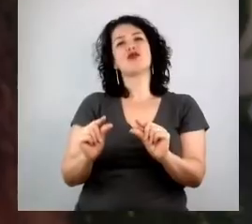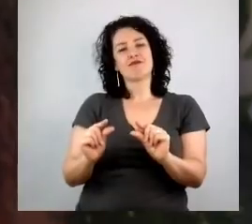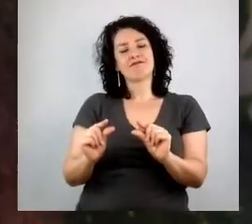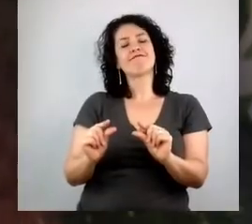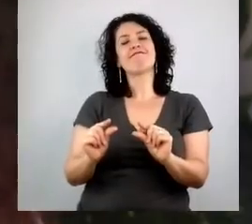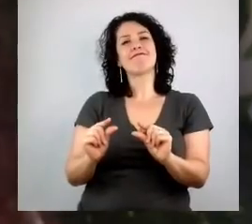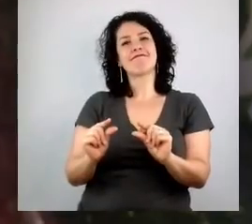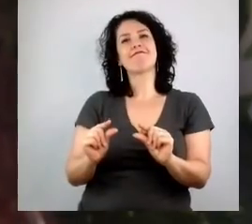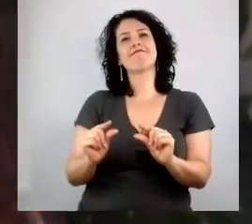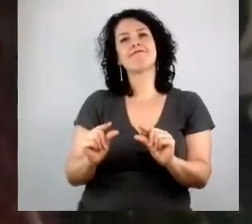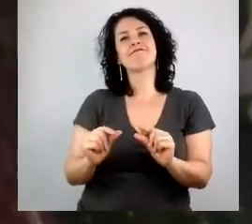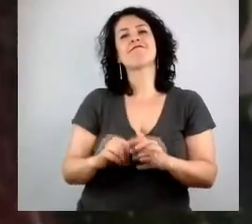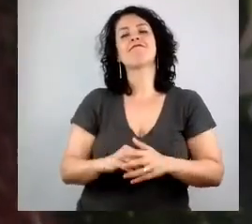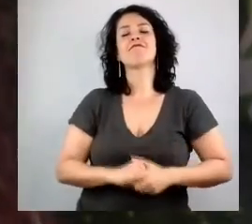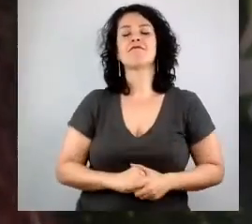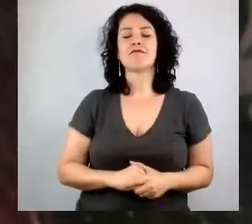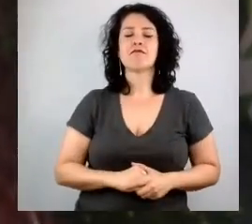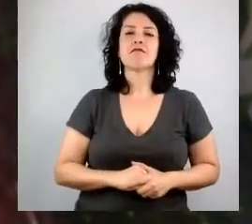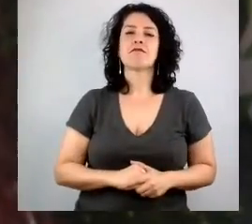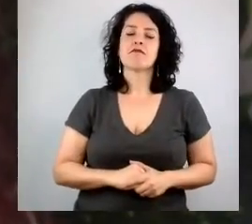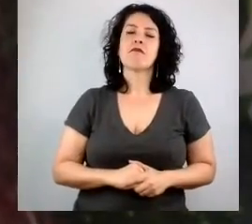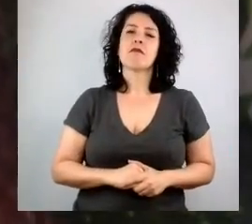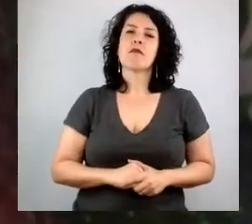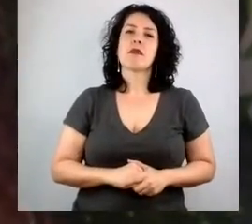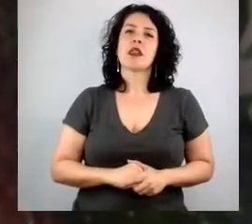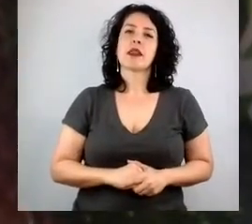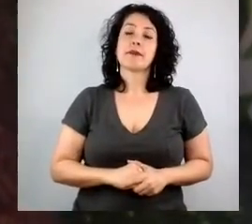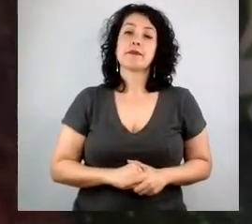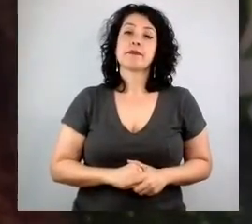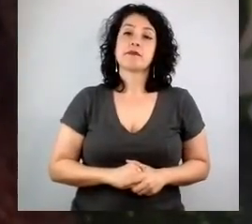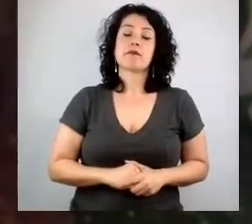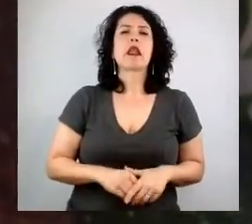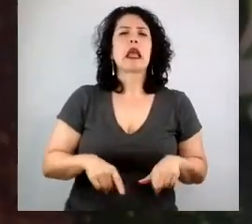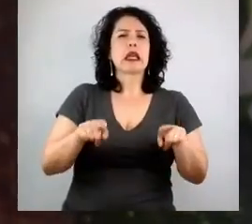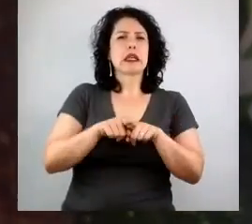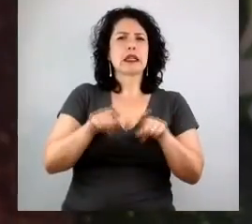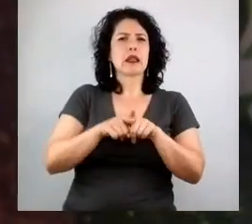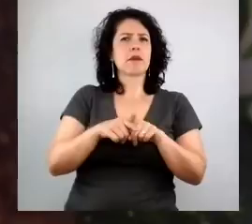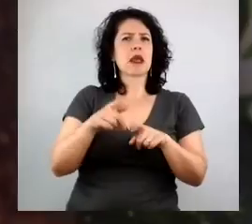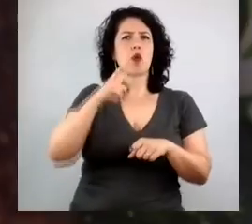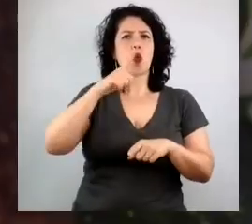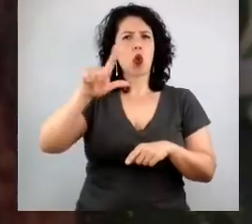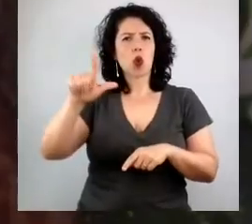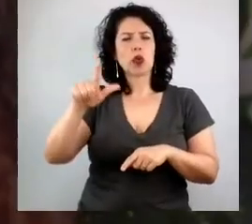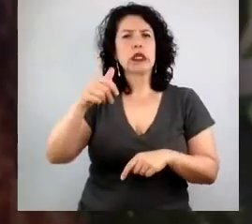Eu quero compartilhar também um dado de uma pesquisadora, de uma